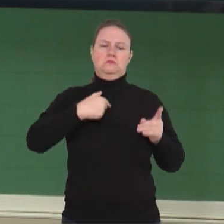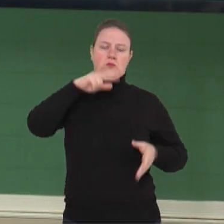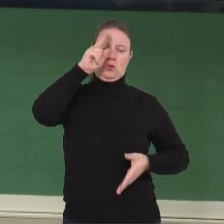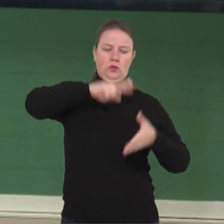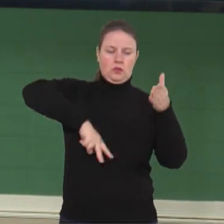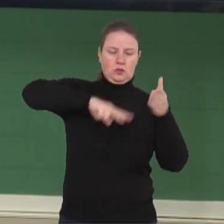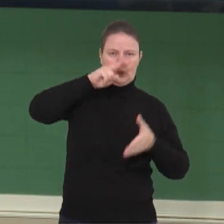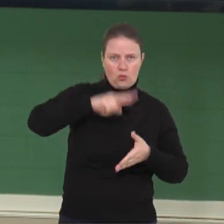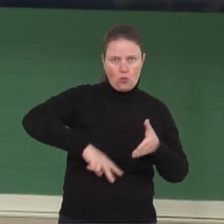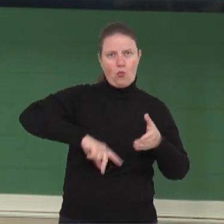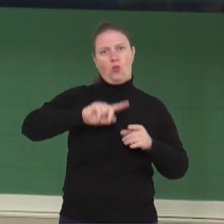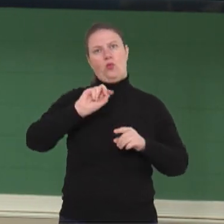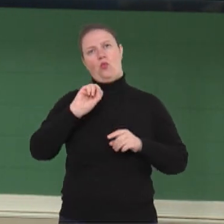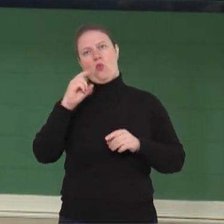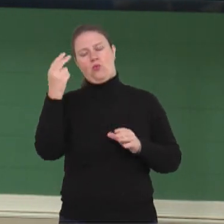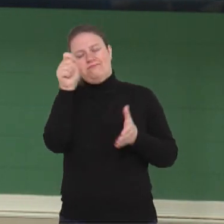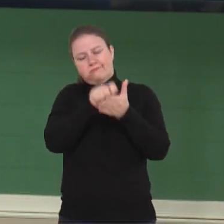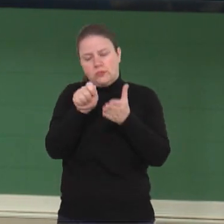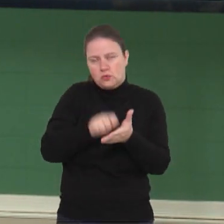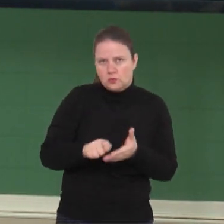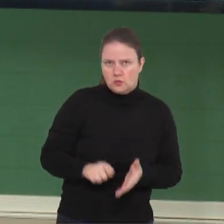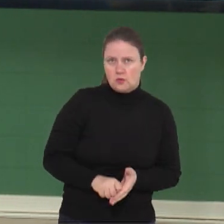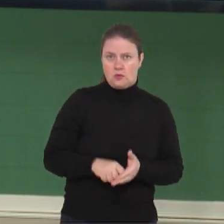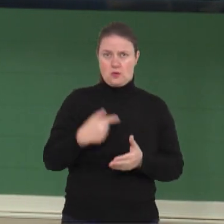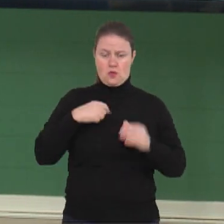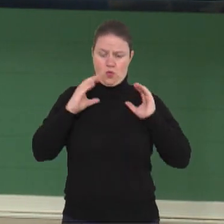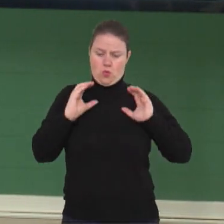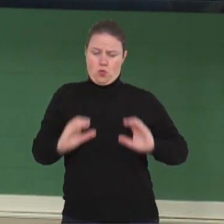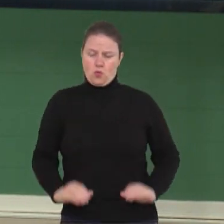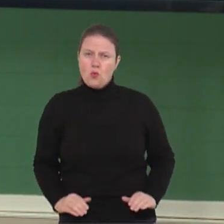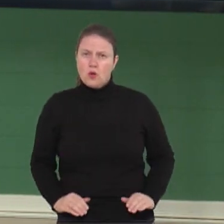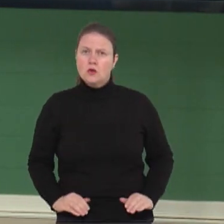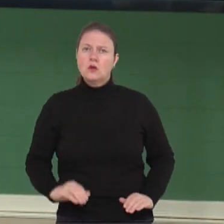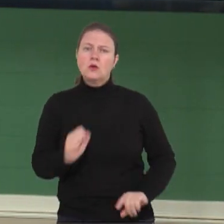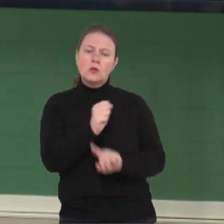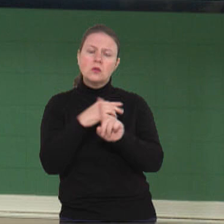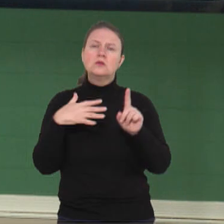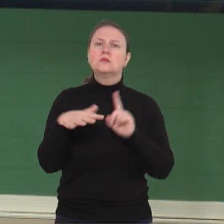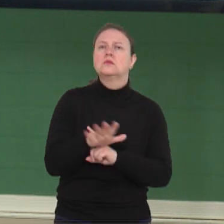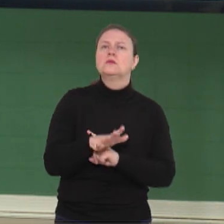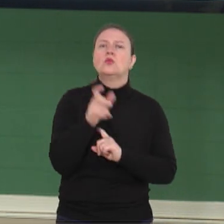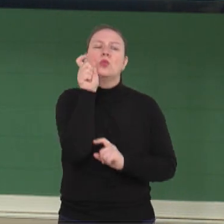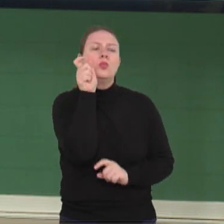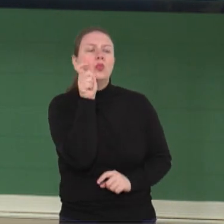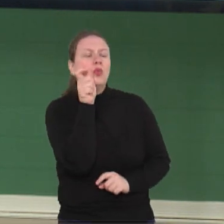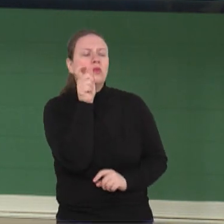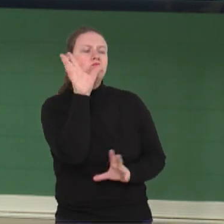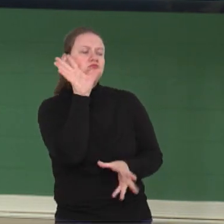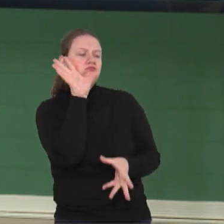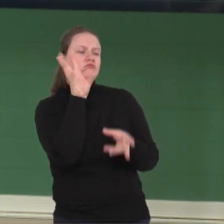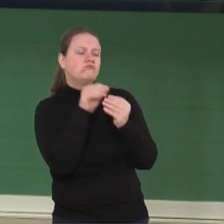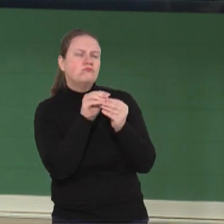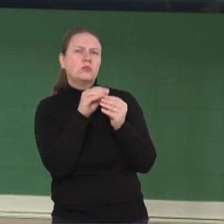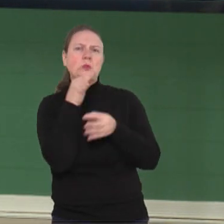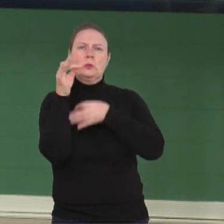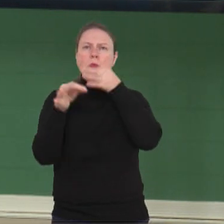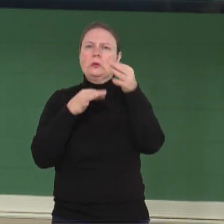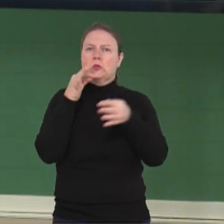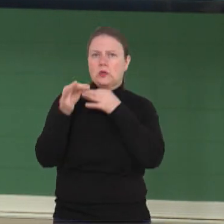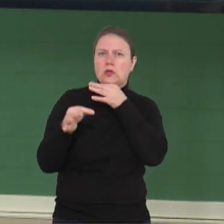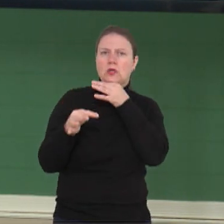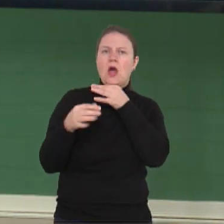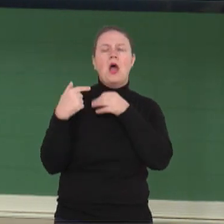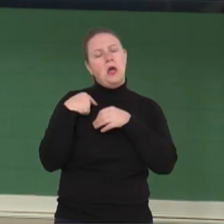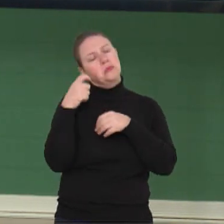escritora, enquanto alguém que está cidadã, se pensa socialmente, eu olho para a resenha, vejo as opiniões da Camila, posso ir